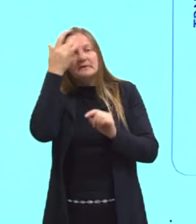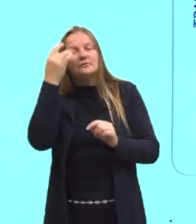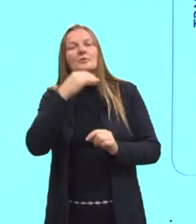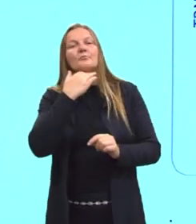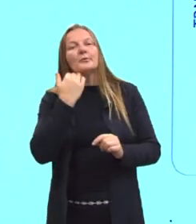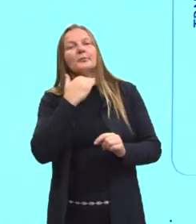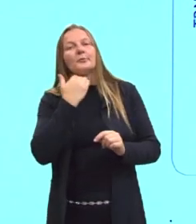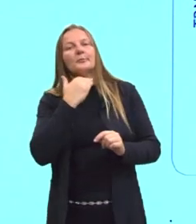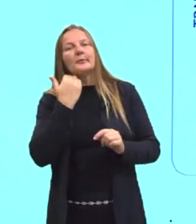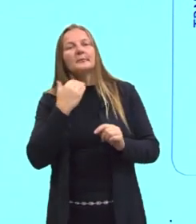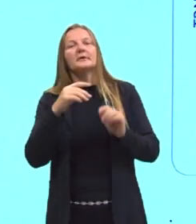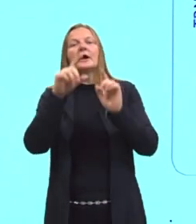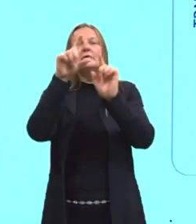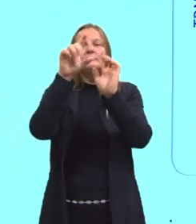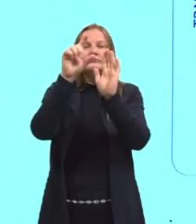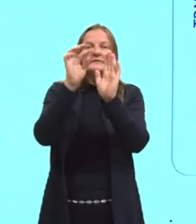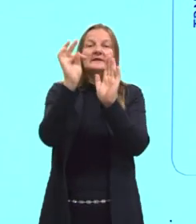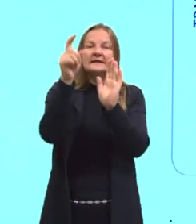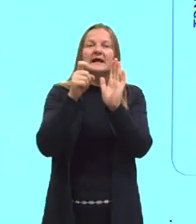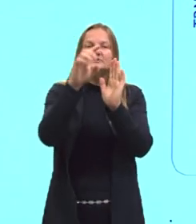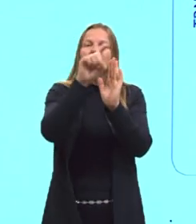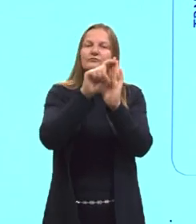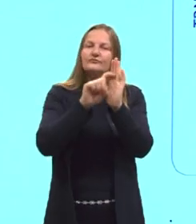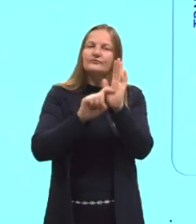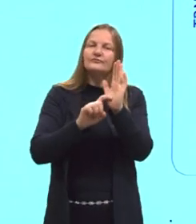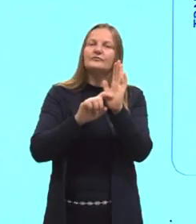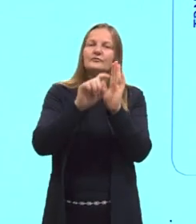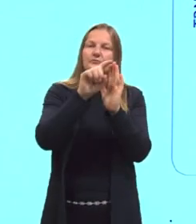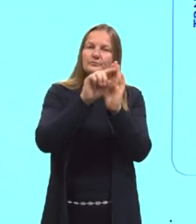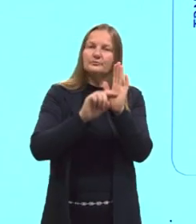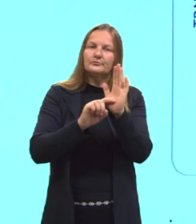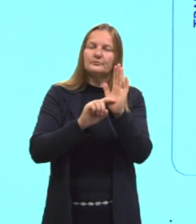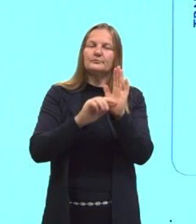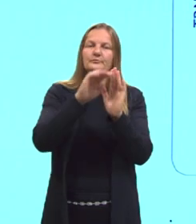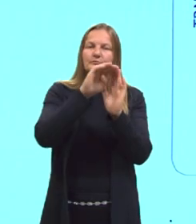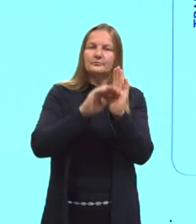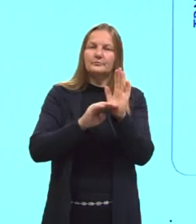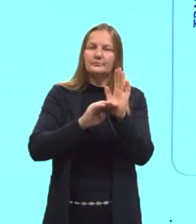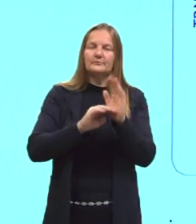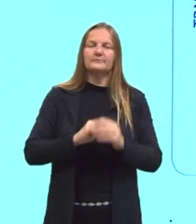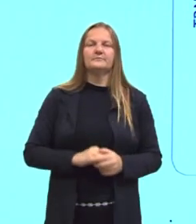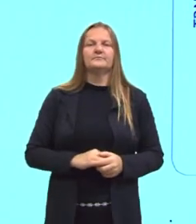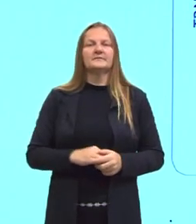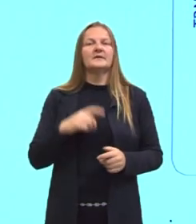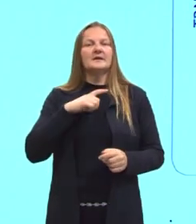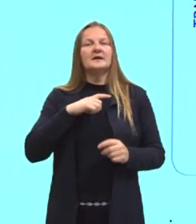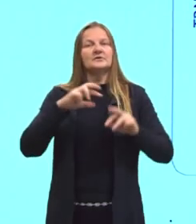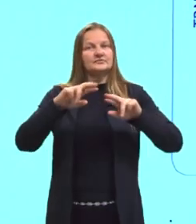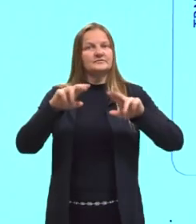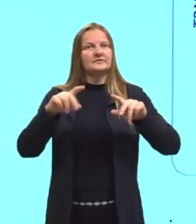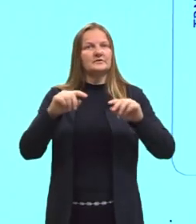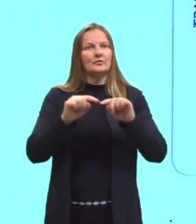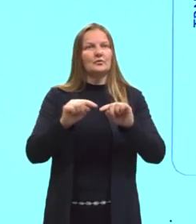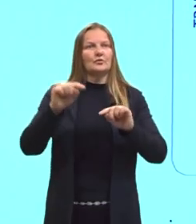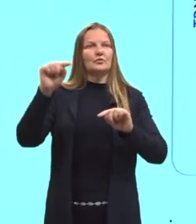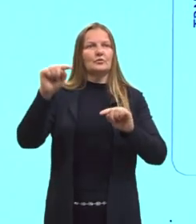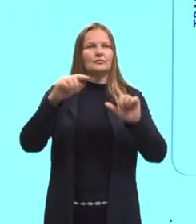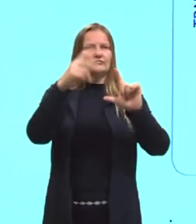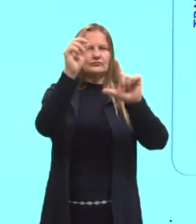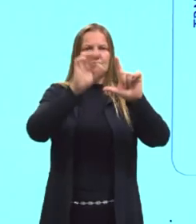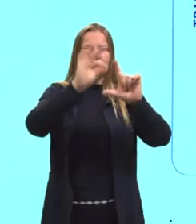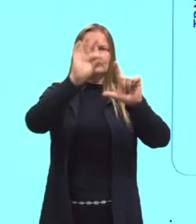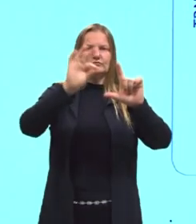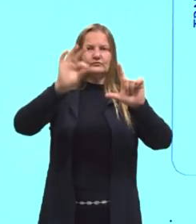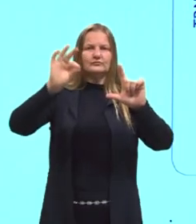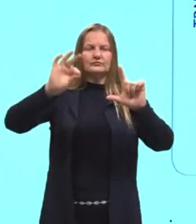pessoa o que vão tendo né a sua morte espontânea entre outras coisas então a gente vai a gente tem uma diferença grande entre as aqui